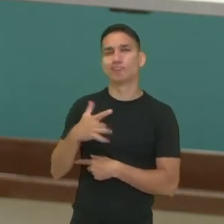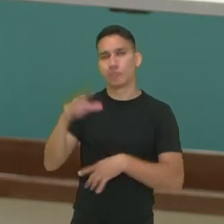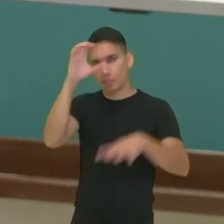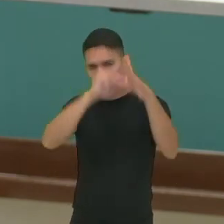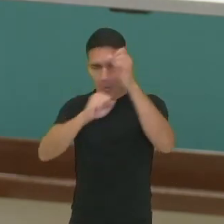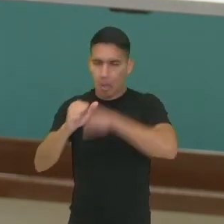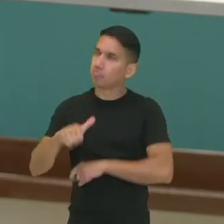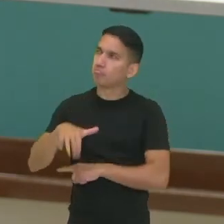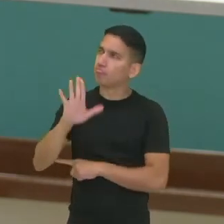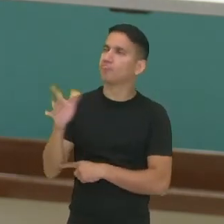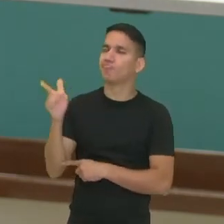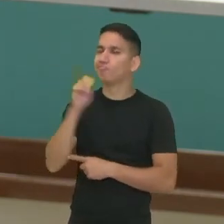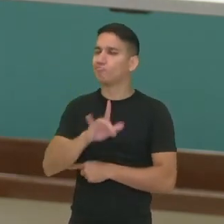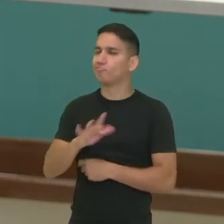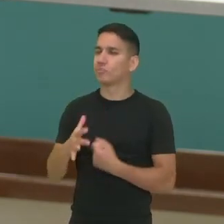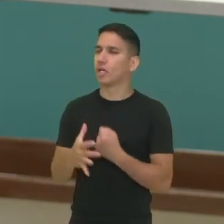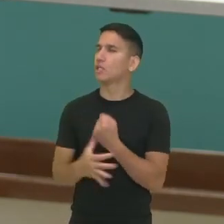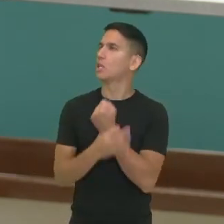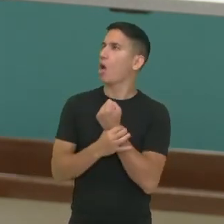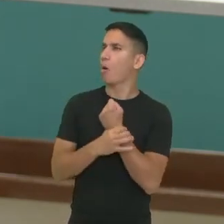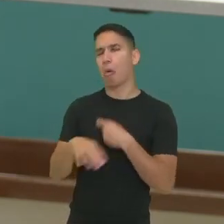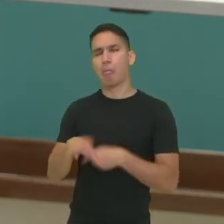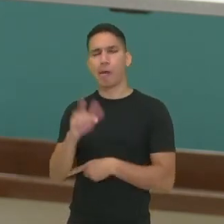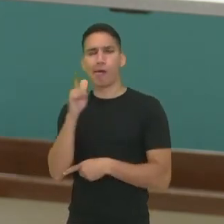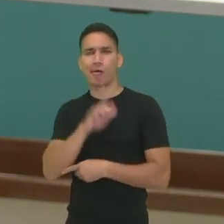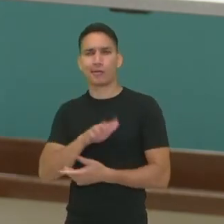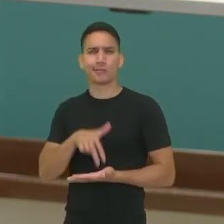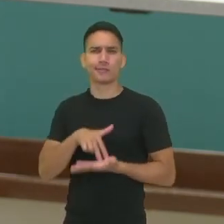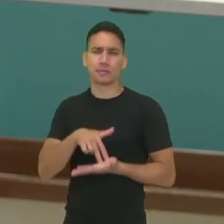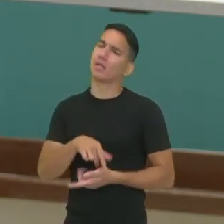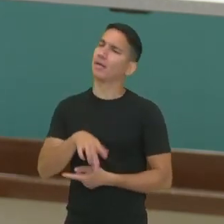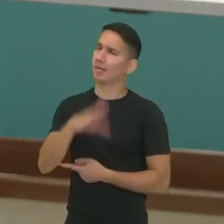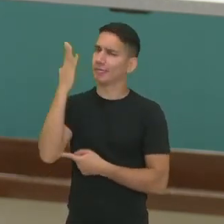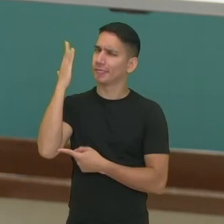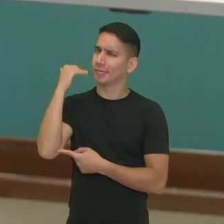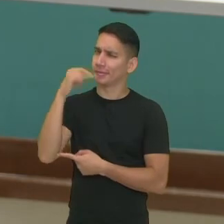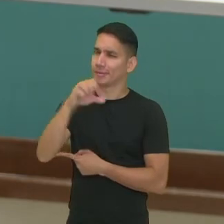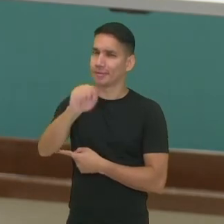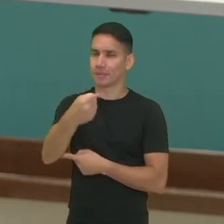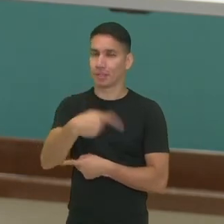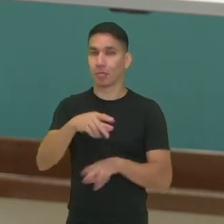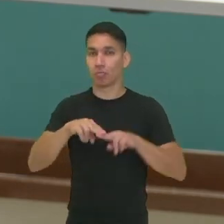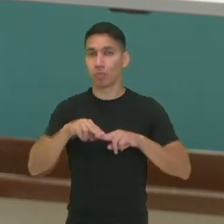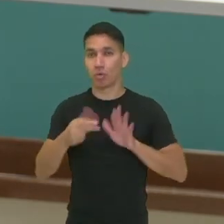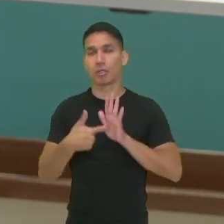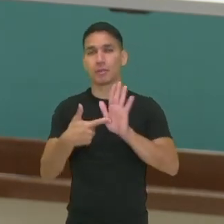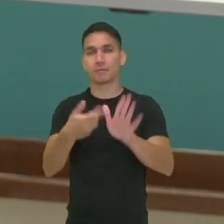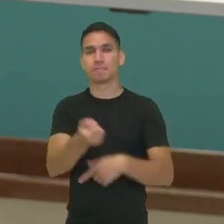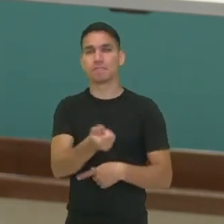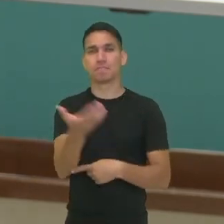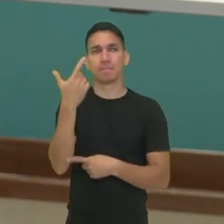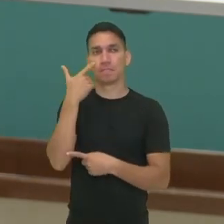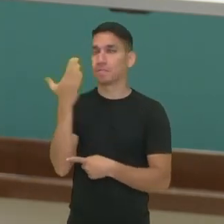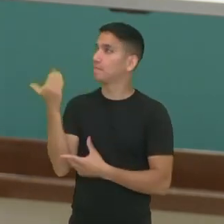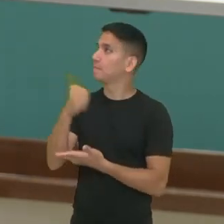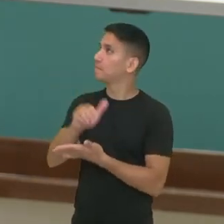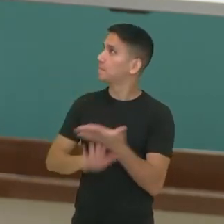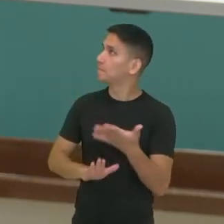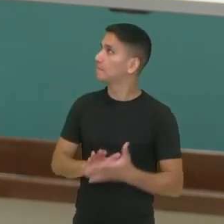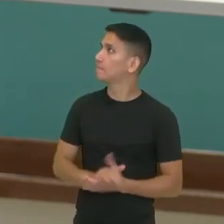ganhar confiança, mais confiança. Confiança é tudo, eu sei. E eu deixei aqui mais uma atividade para você,